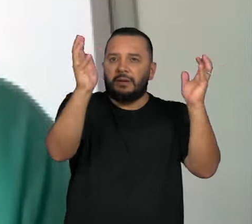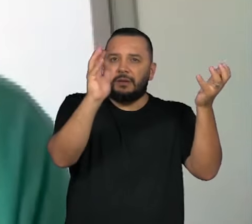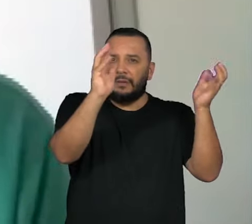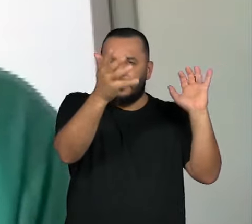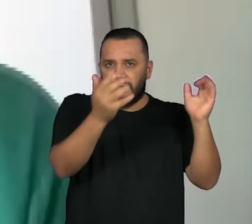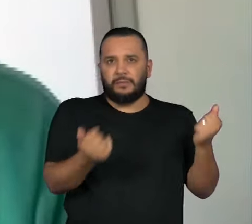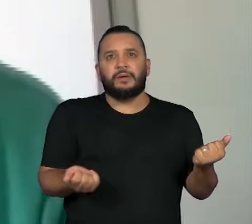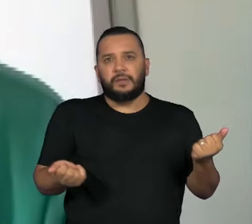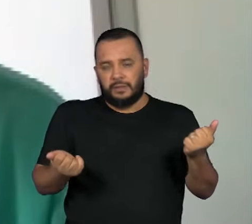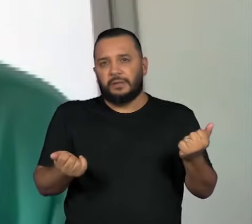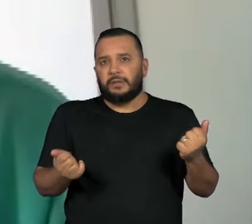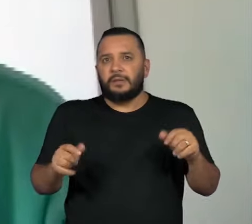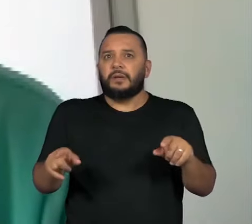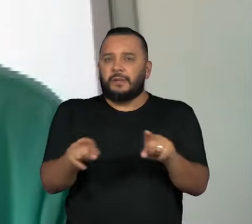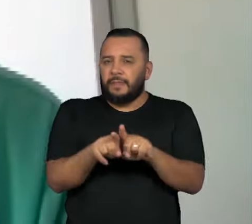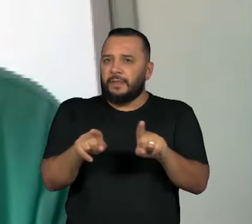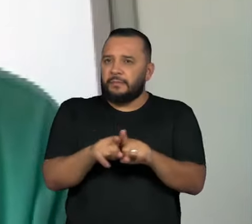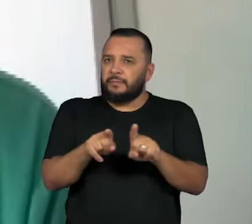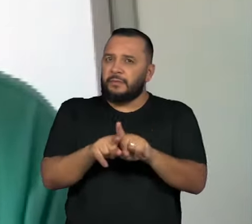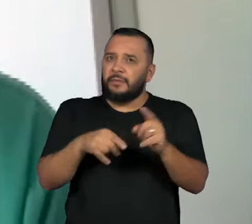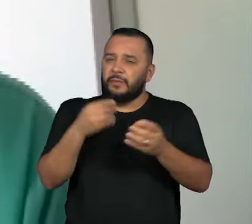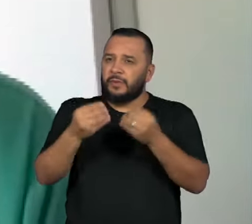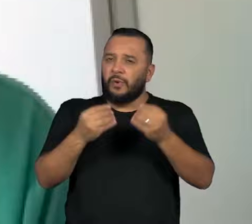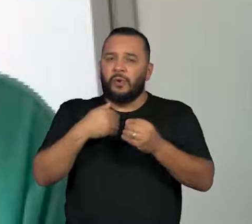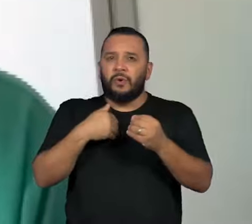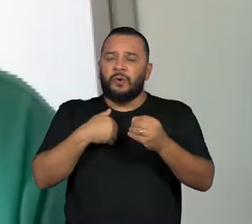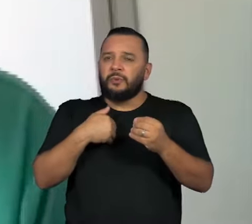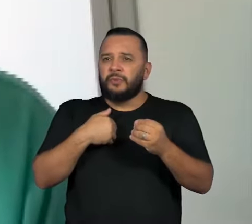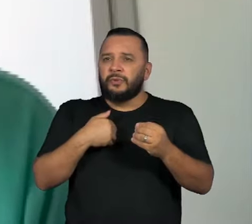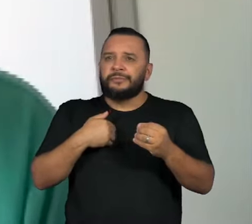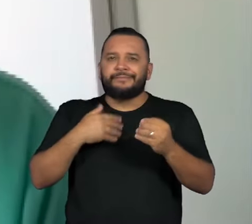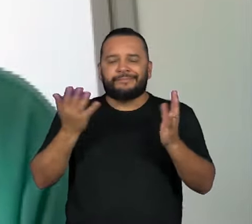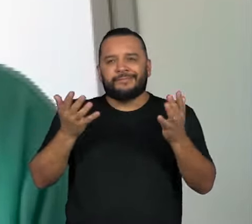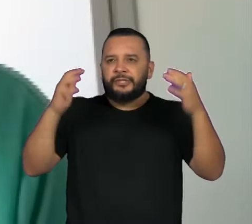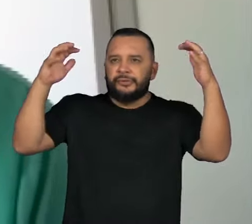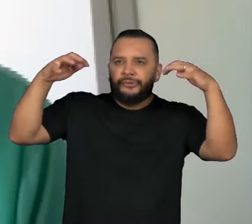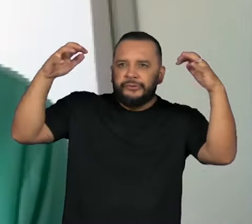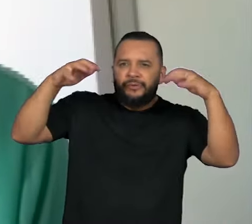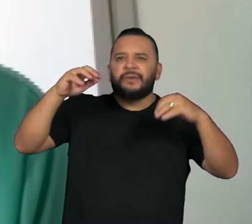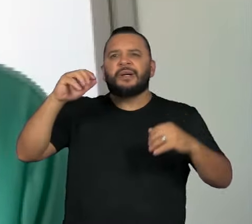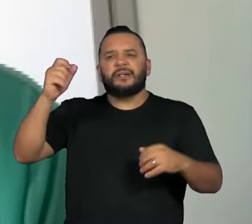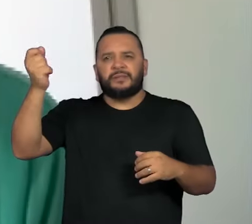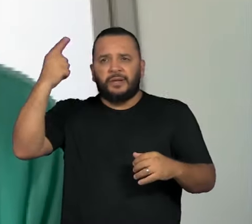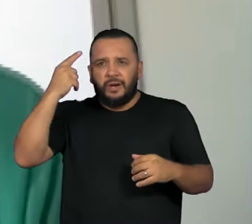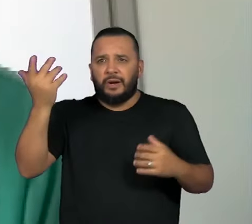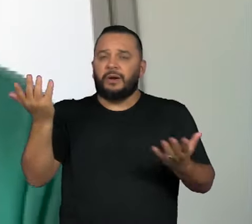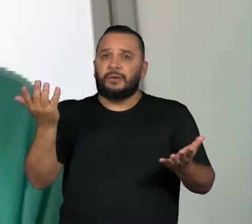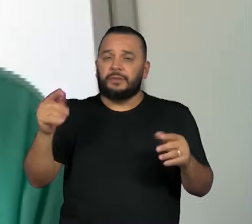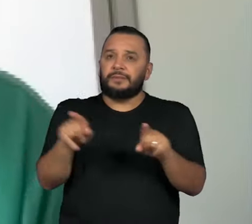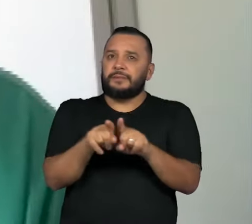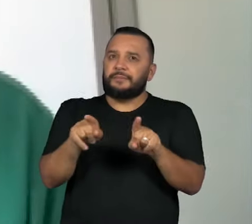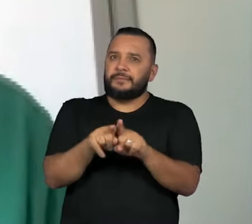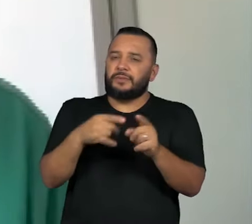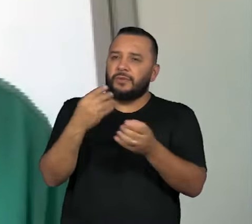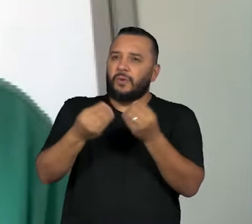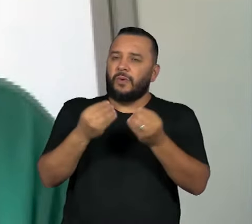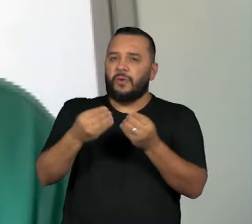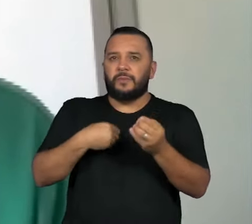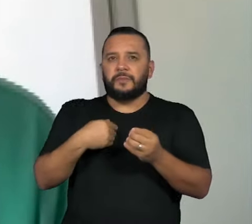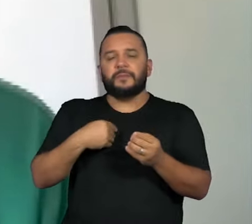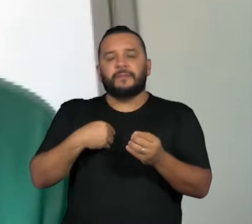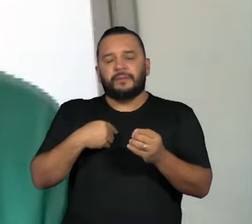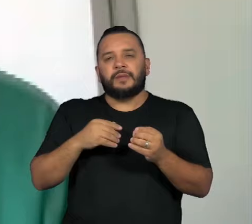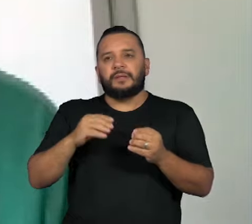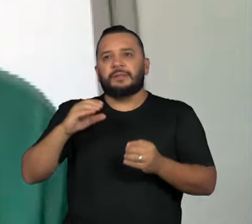Dados do clima, estações meteorológicas automáticas, mas também mede concentrações de gases, que nem mede o